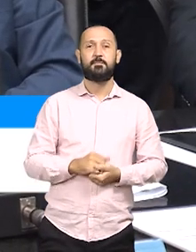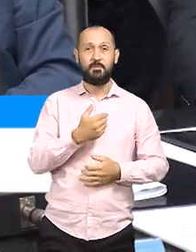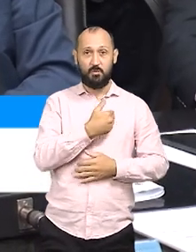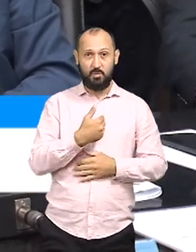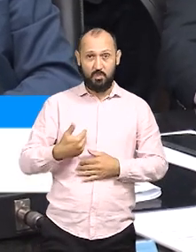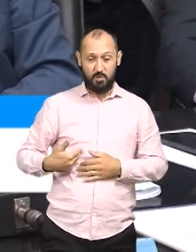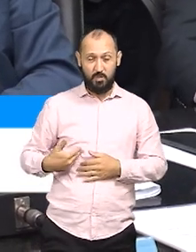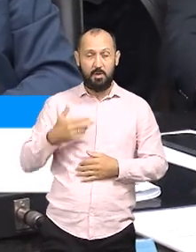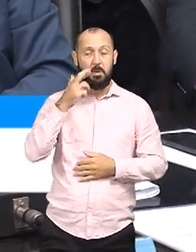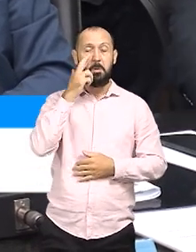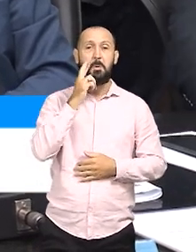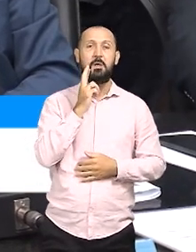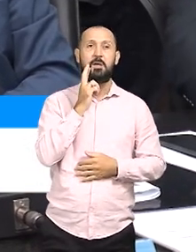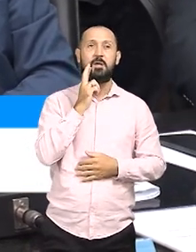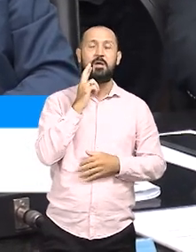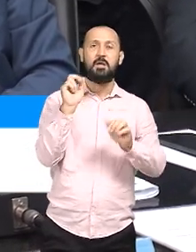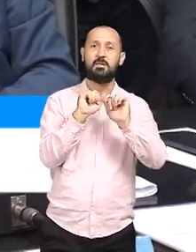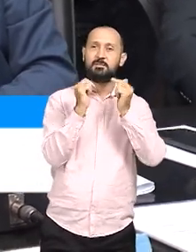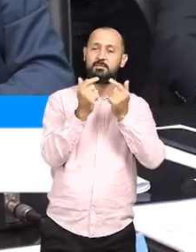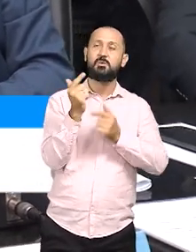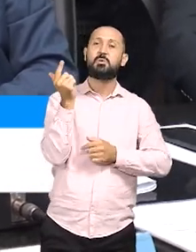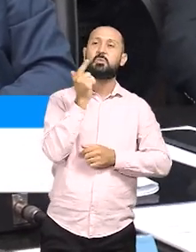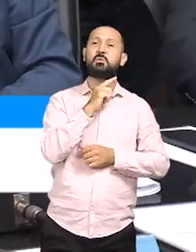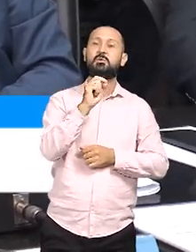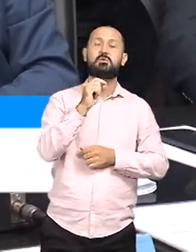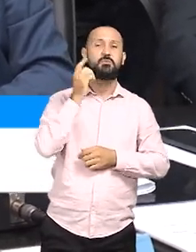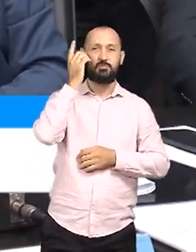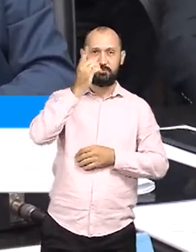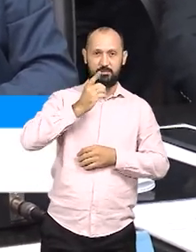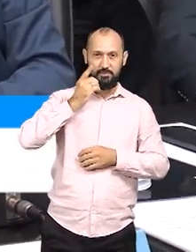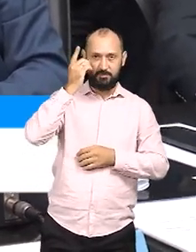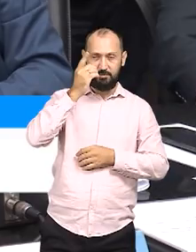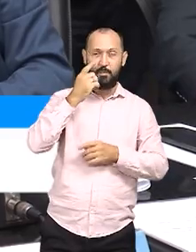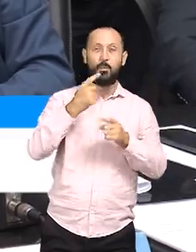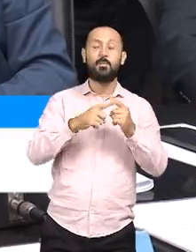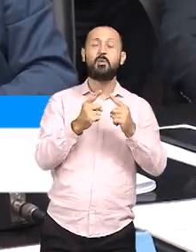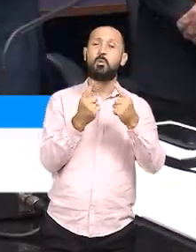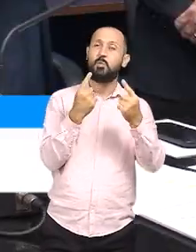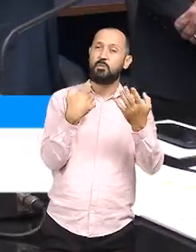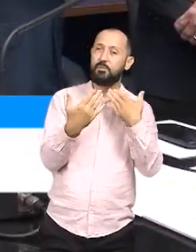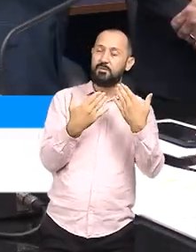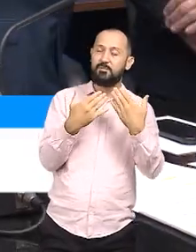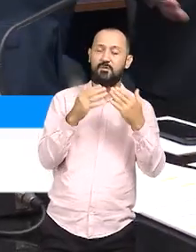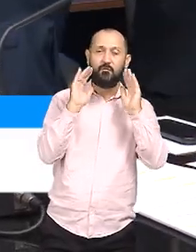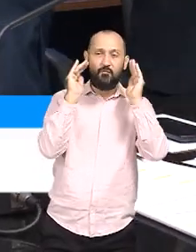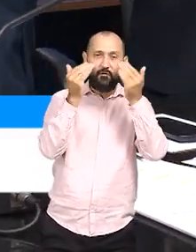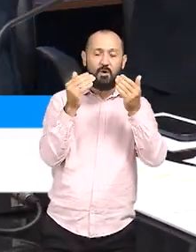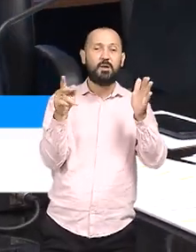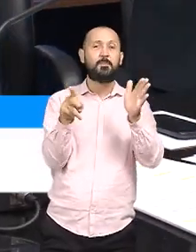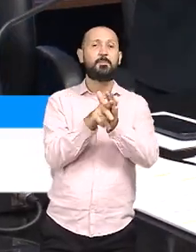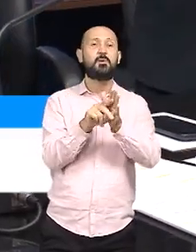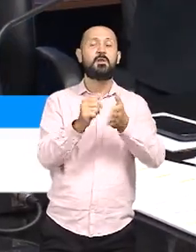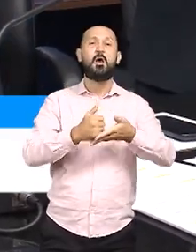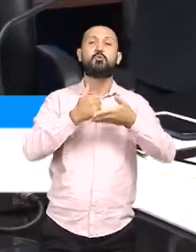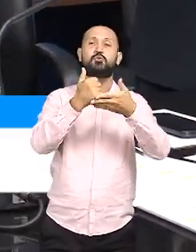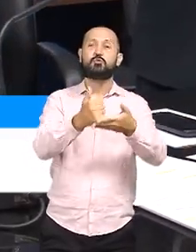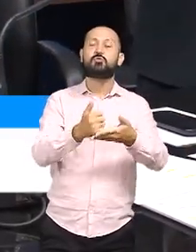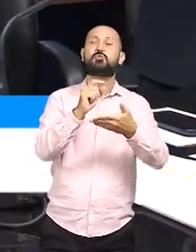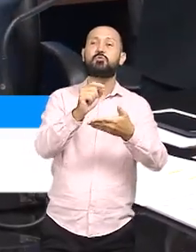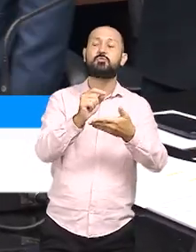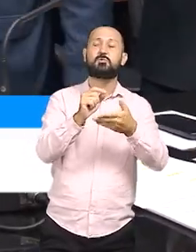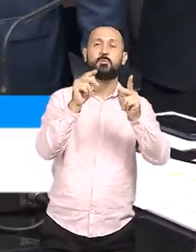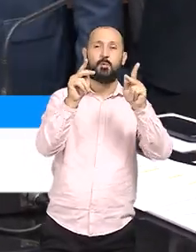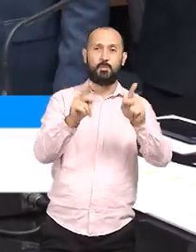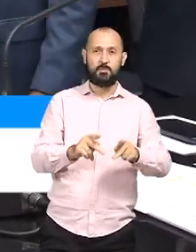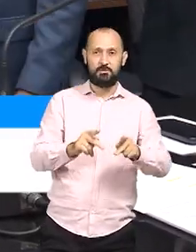para o governador Eduardo Ridel a casa de leis ganha com a posse do deputado já que os debates vão estar focados nos resultados